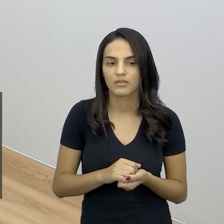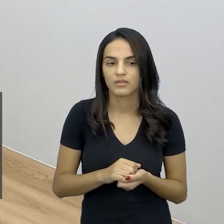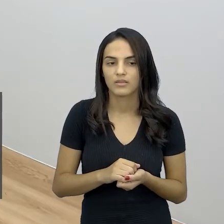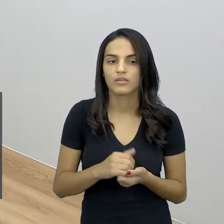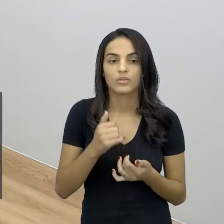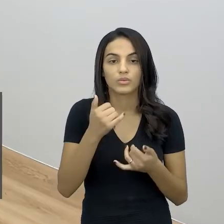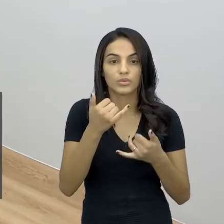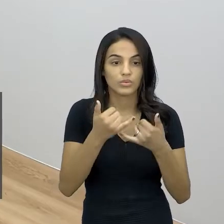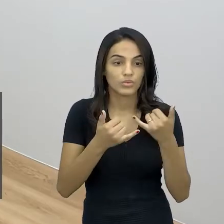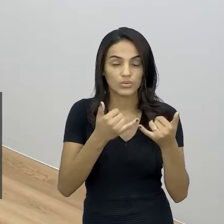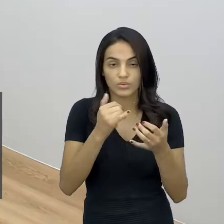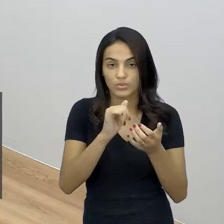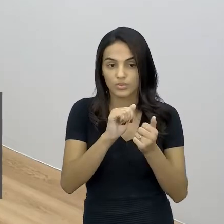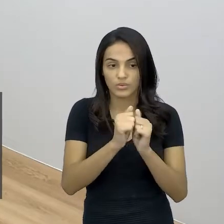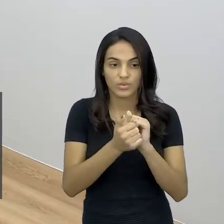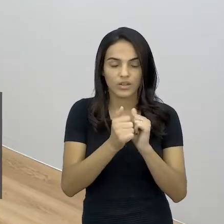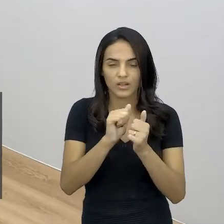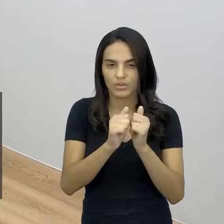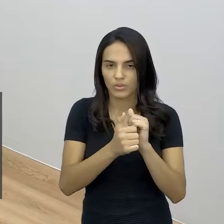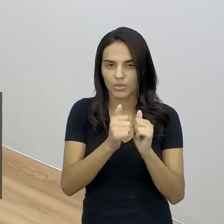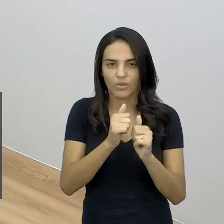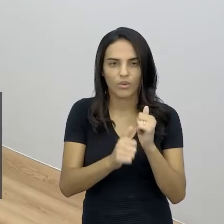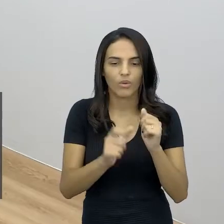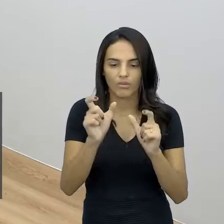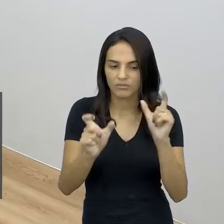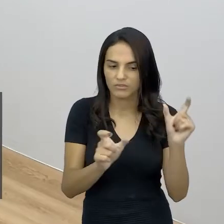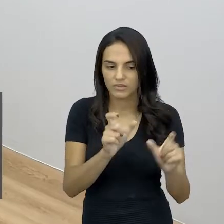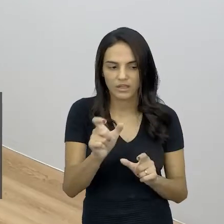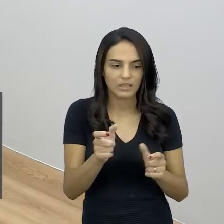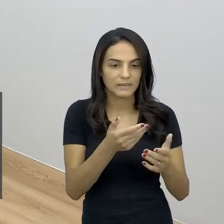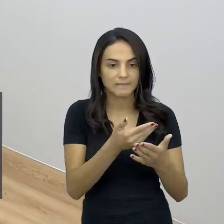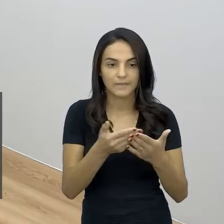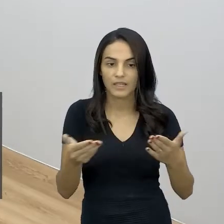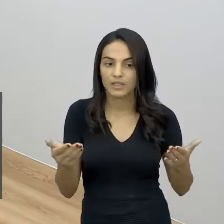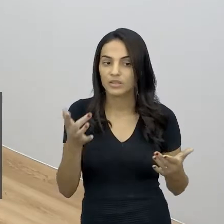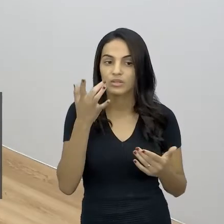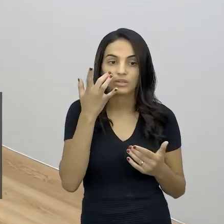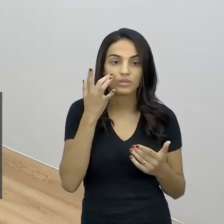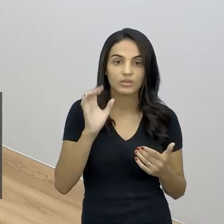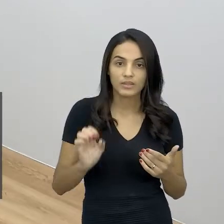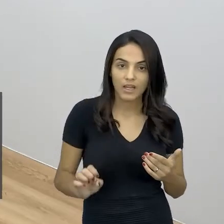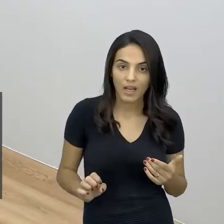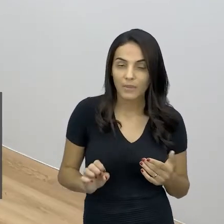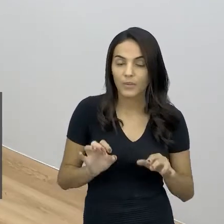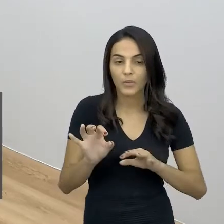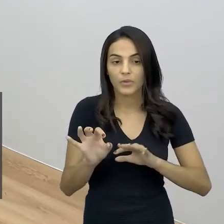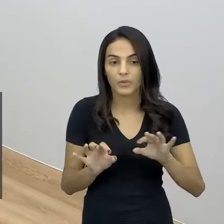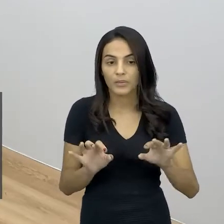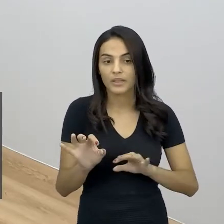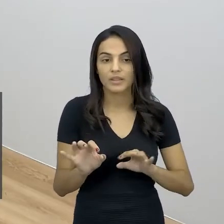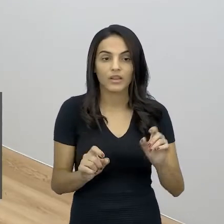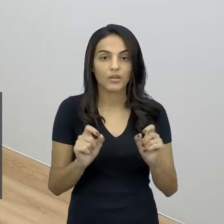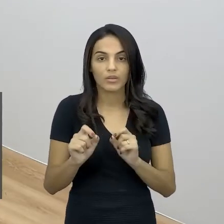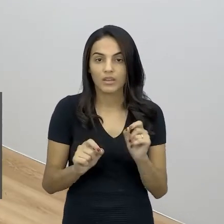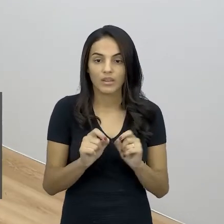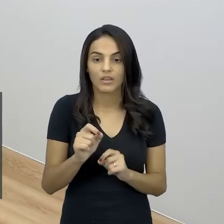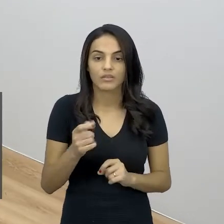o jogador se perde totalmente. Ele não sabe para onde ele tá, onde ele tem que movimentar, o que ele tem que fazer.